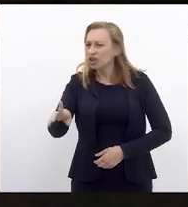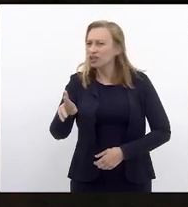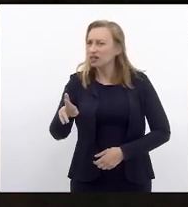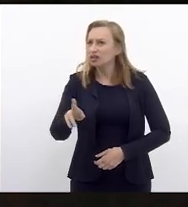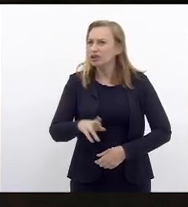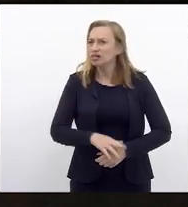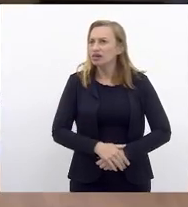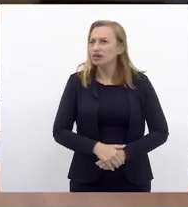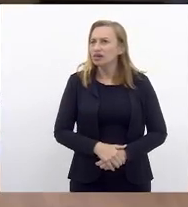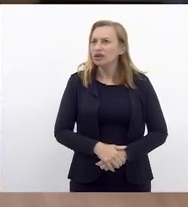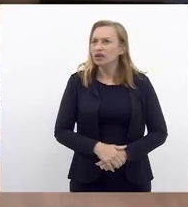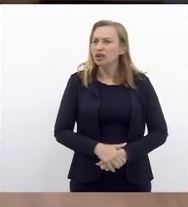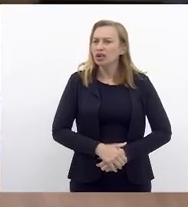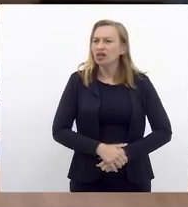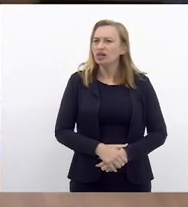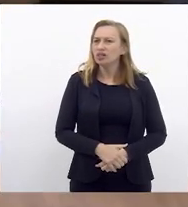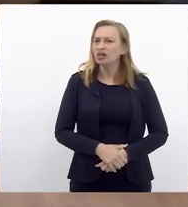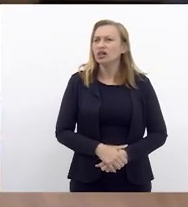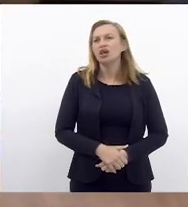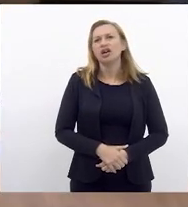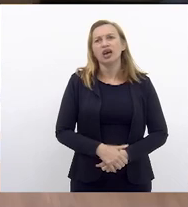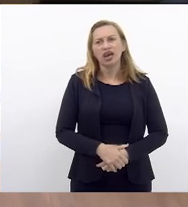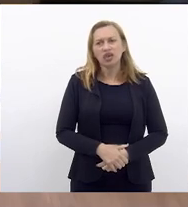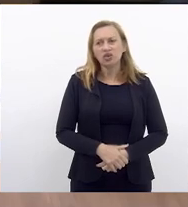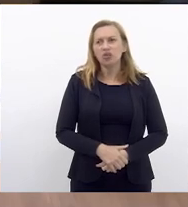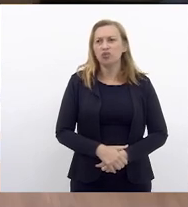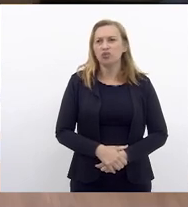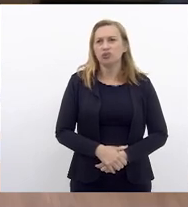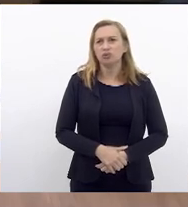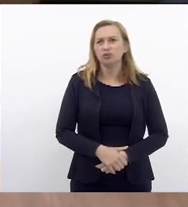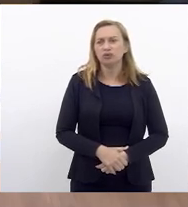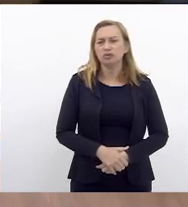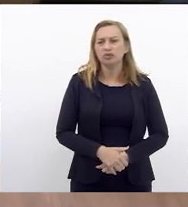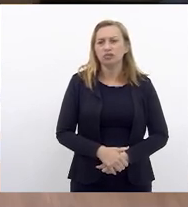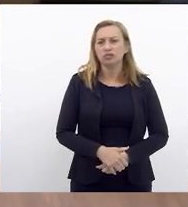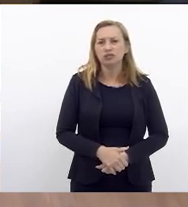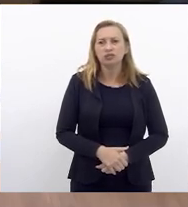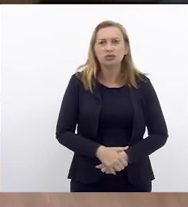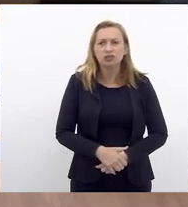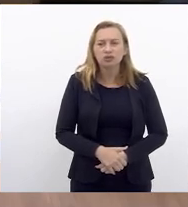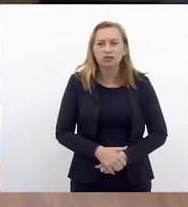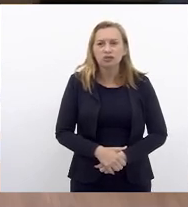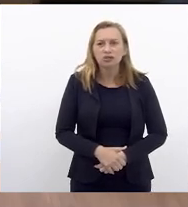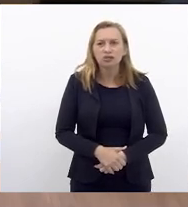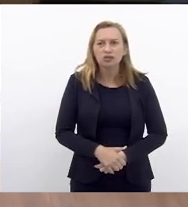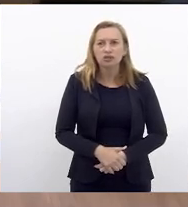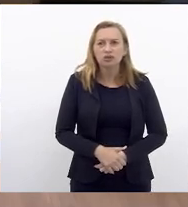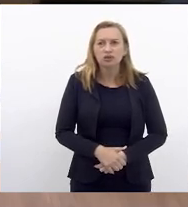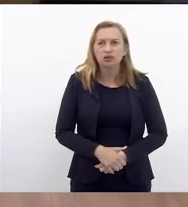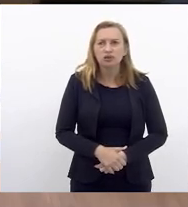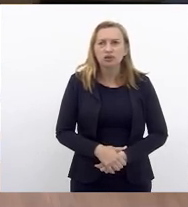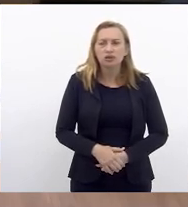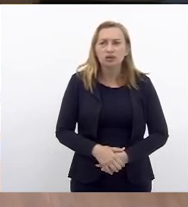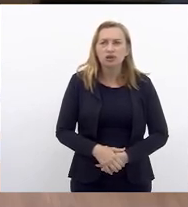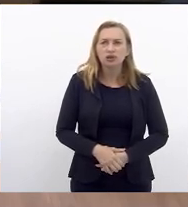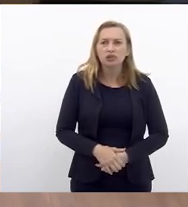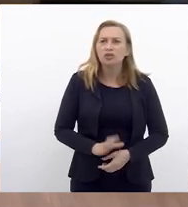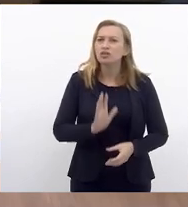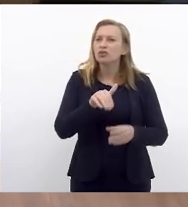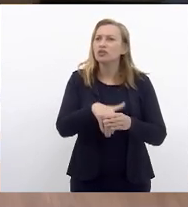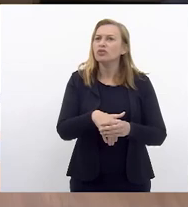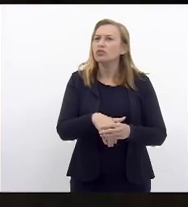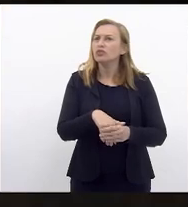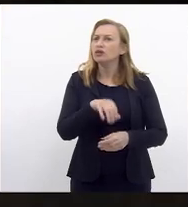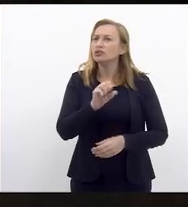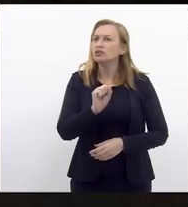sistema. Vai, Jaumi. Deputado Jaumi Júnior. Meu voto é sim nas duas mensagens, mensagem 12 e 13. Meu voto é sim.